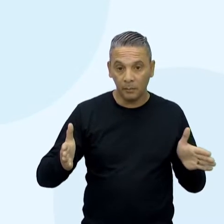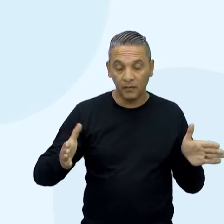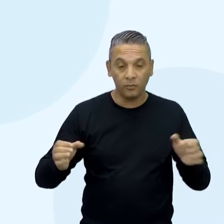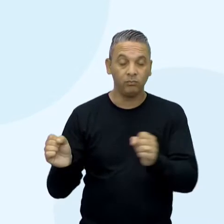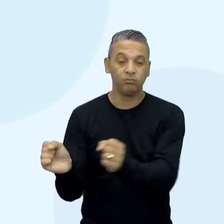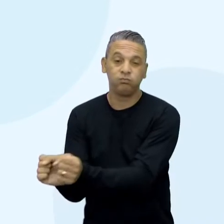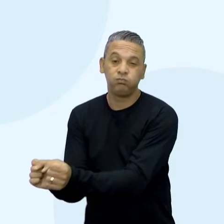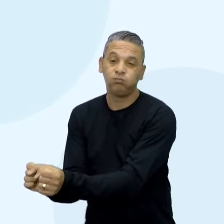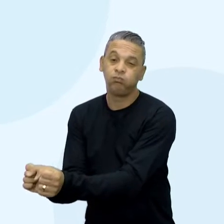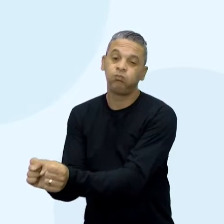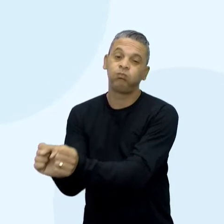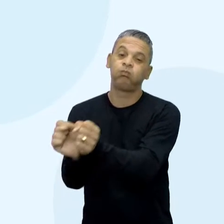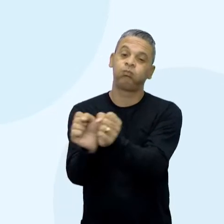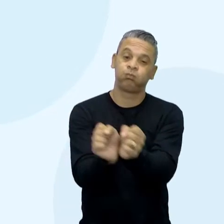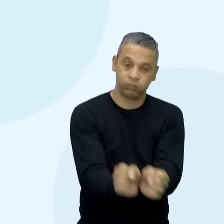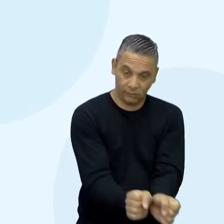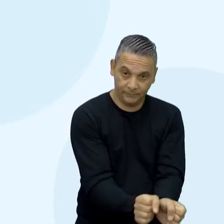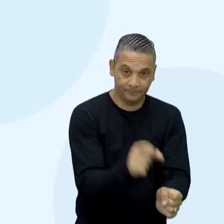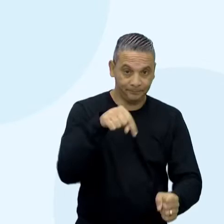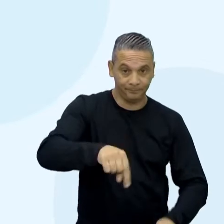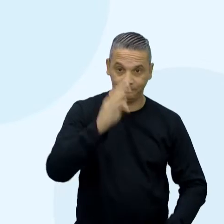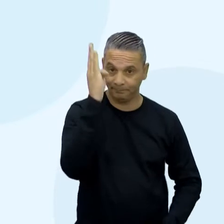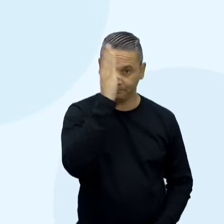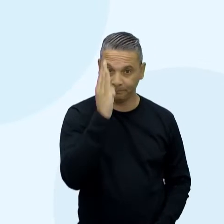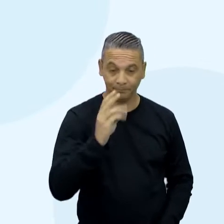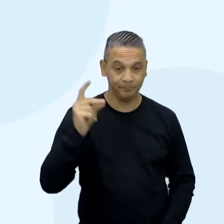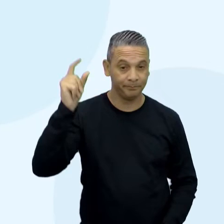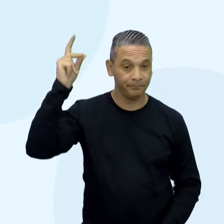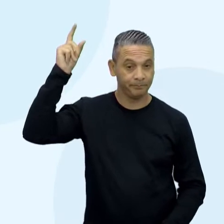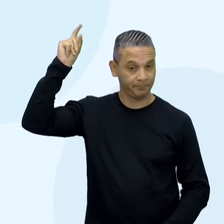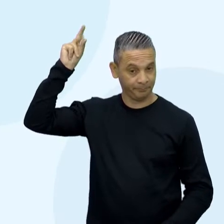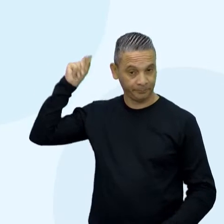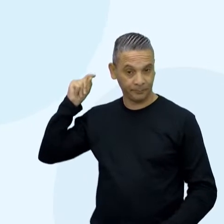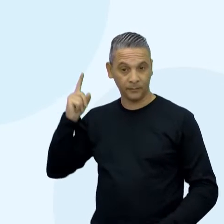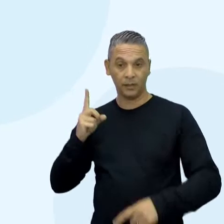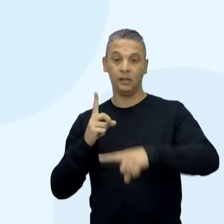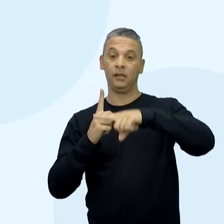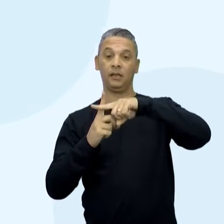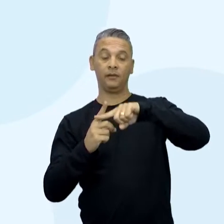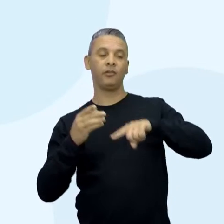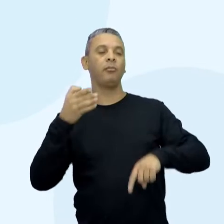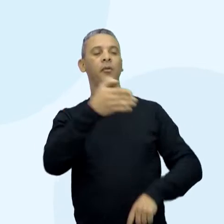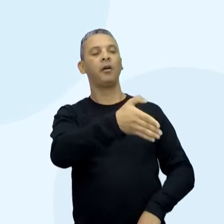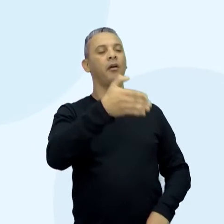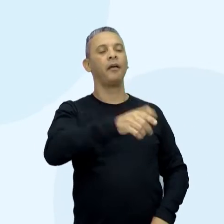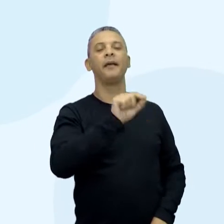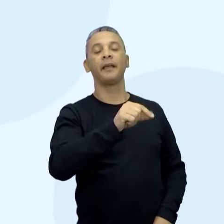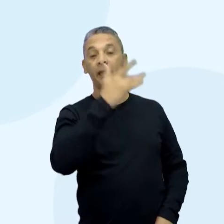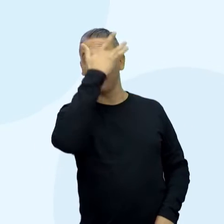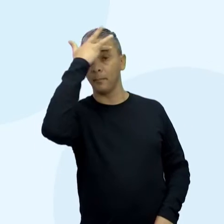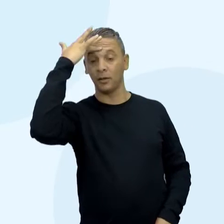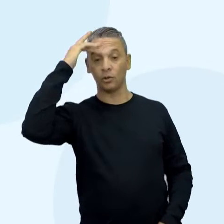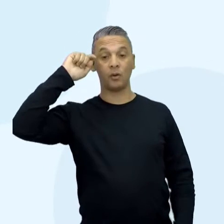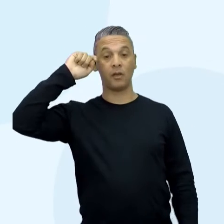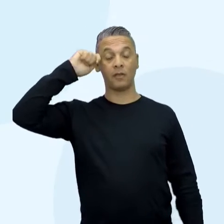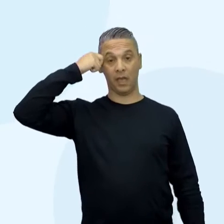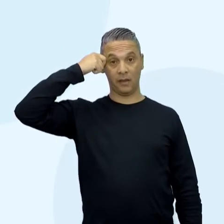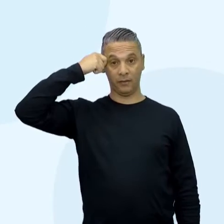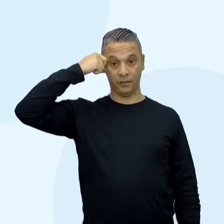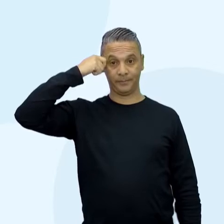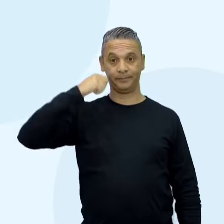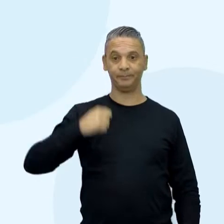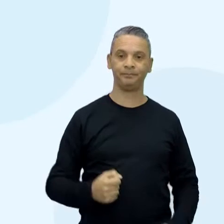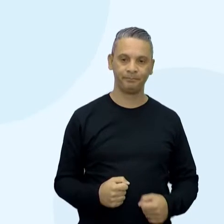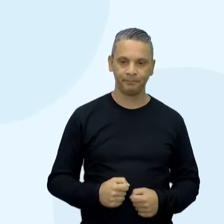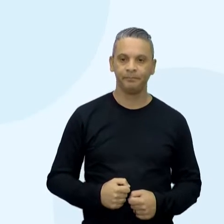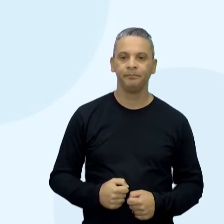o período em que a escravidão ainda perdurava no Brasil, a igreja era frequentada apenas por